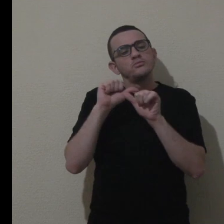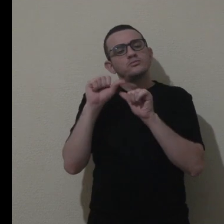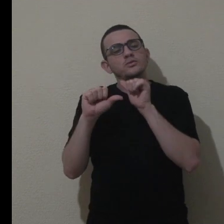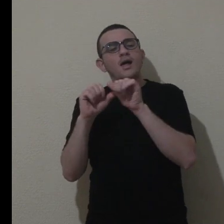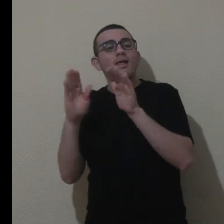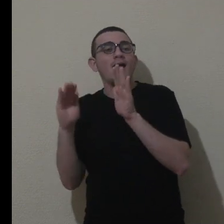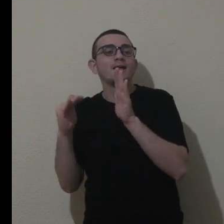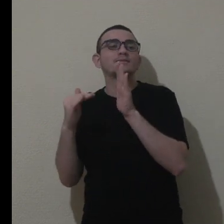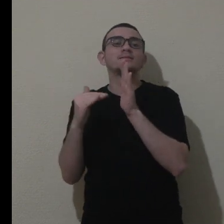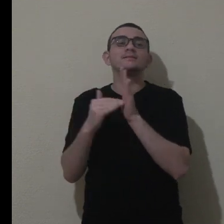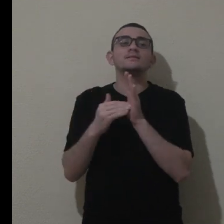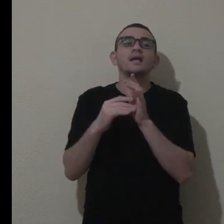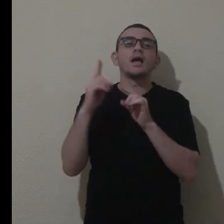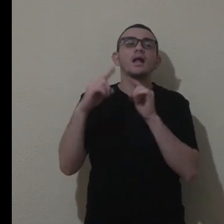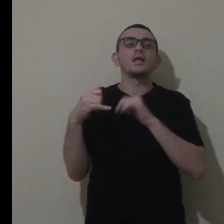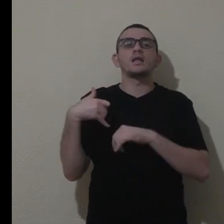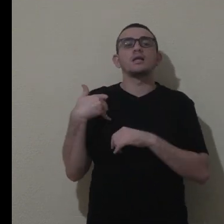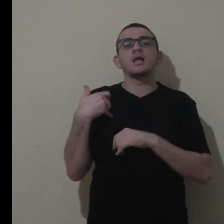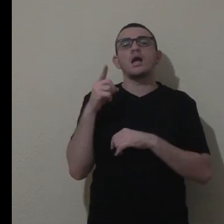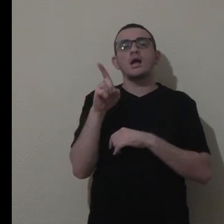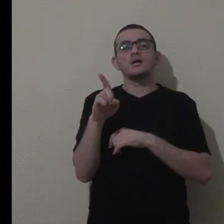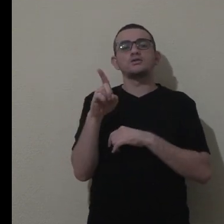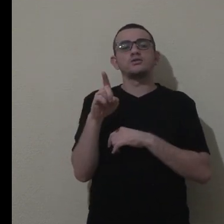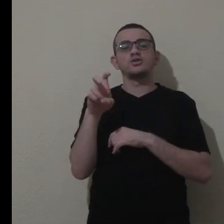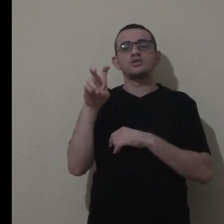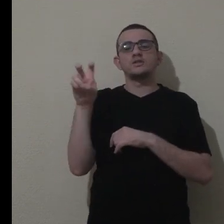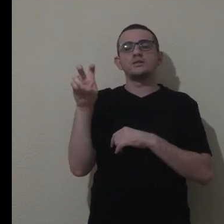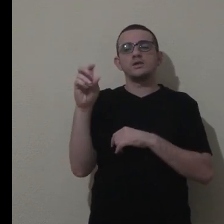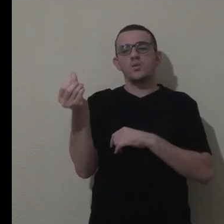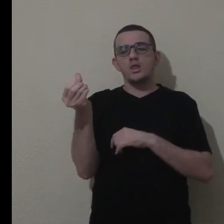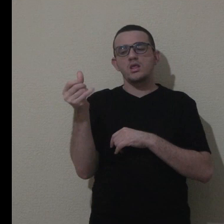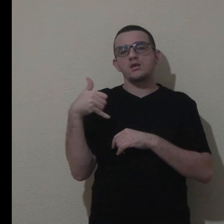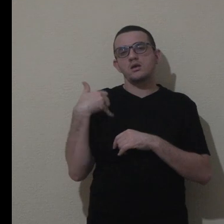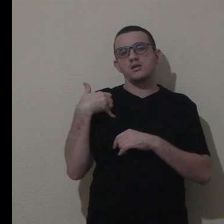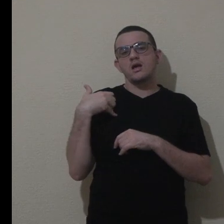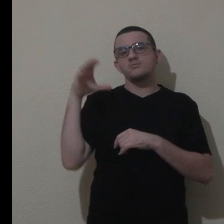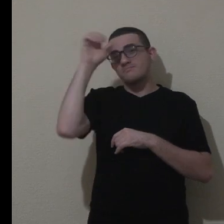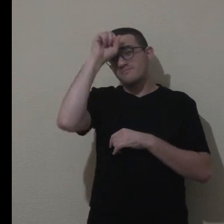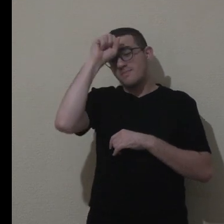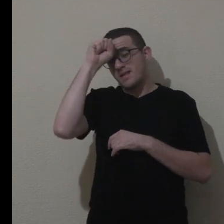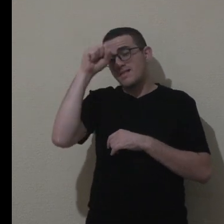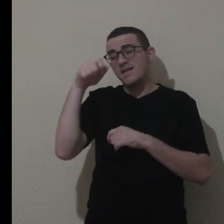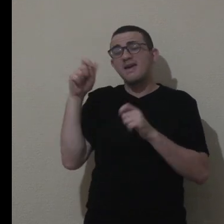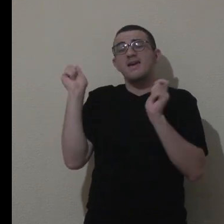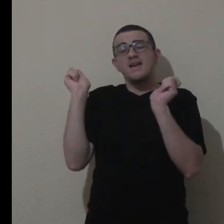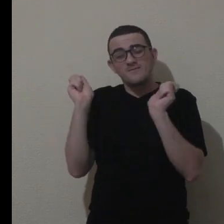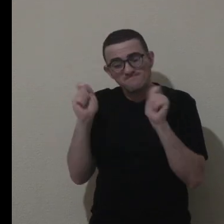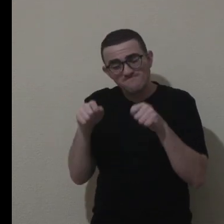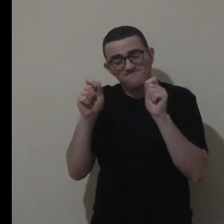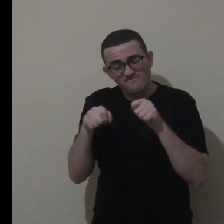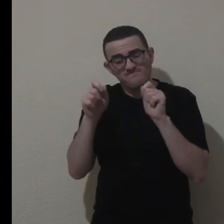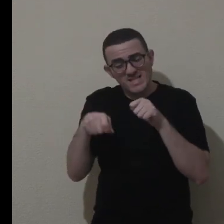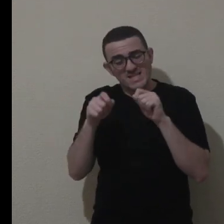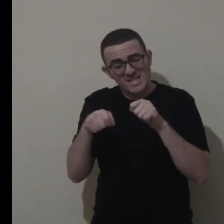até que quando chegar por exemplo, na minha idade aqui, de 56 anos, para aprender alguma coisa, eu preciso de uma